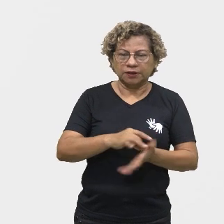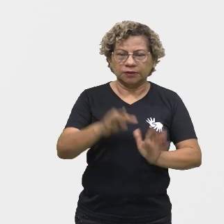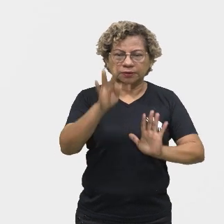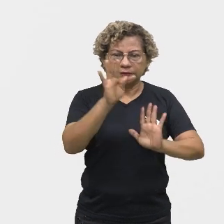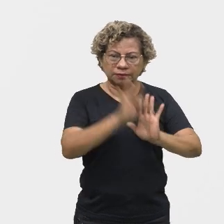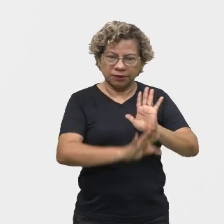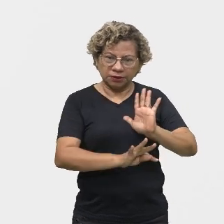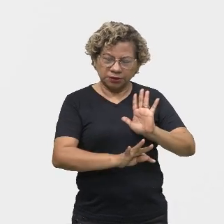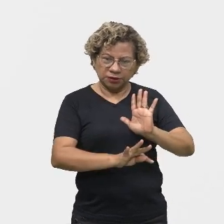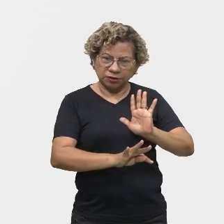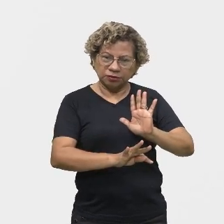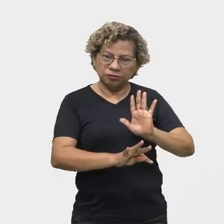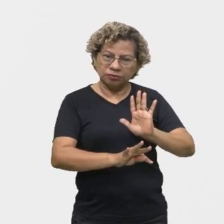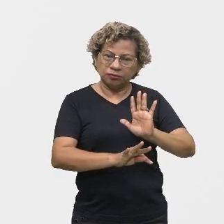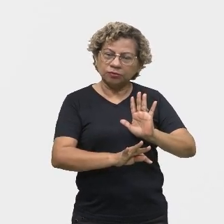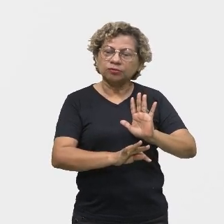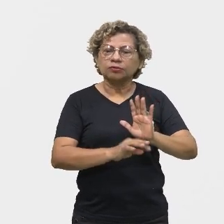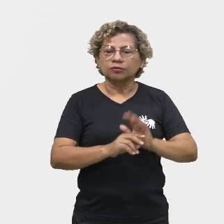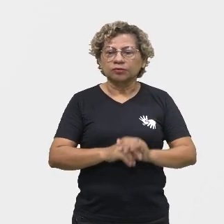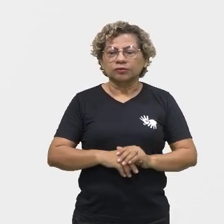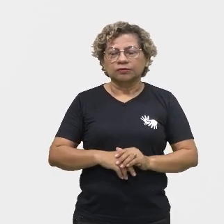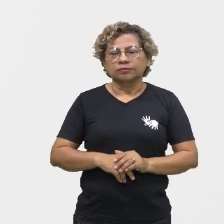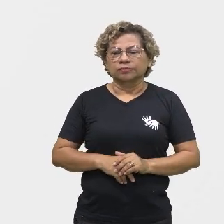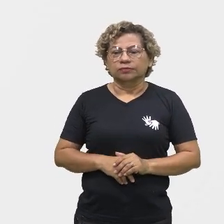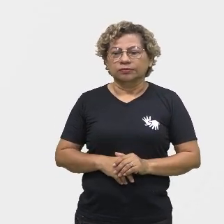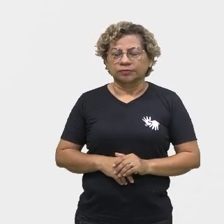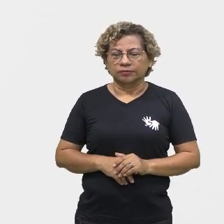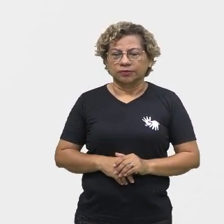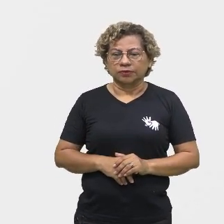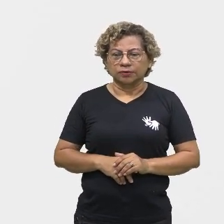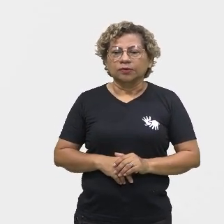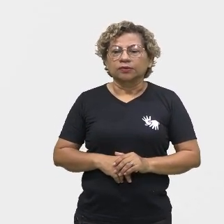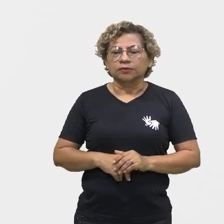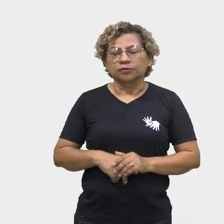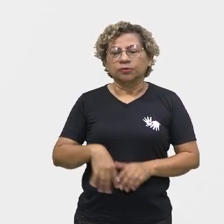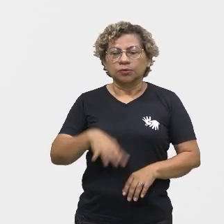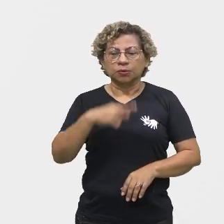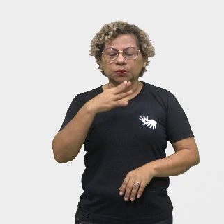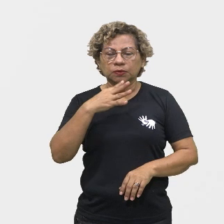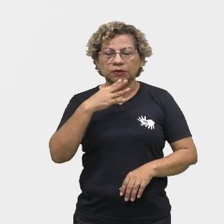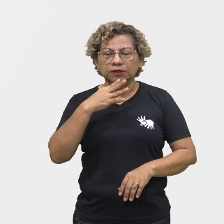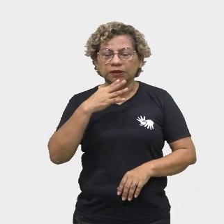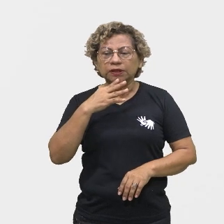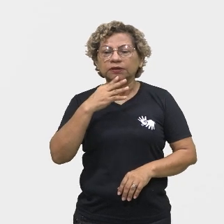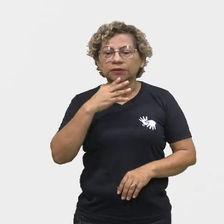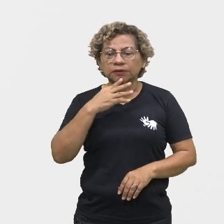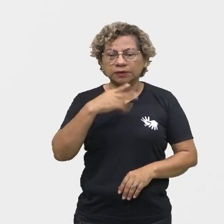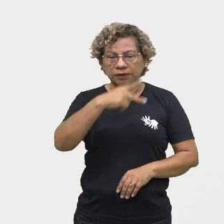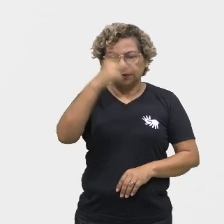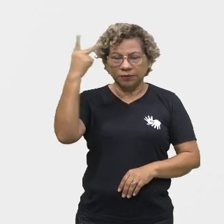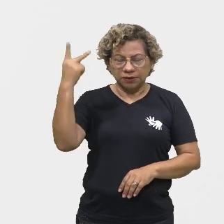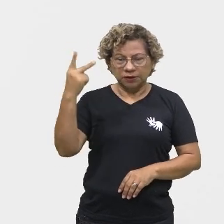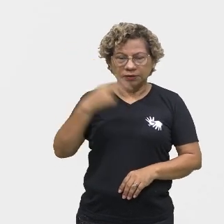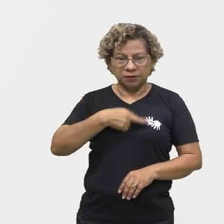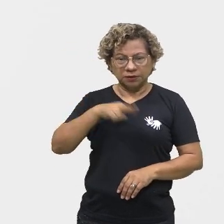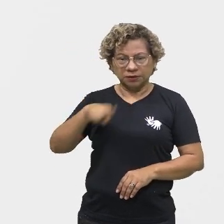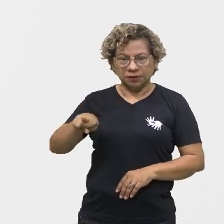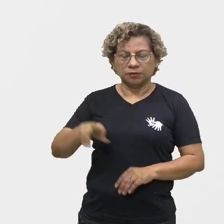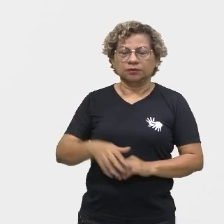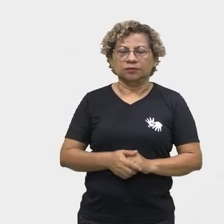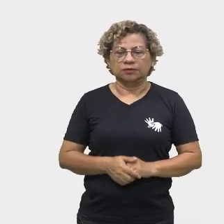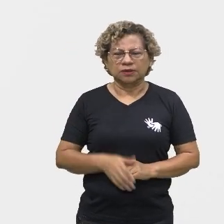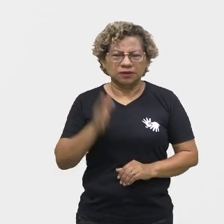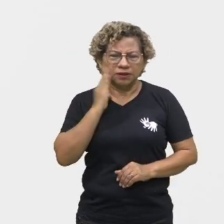não passe pelo reconhecimento do grupo religioso. Sei que vocês já têm a